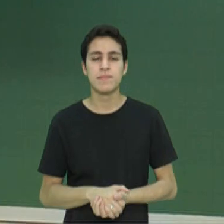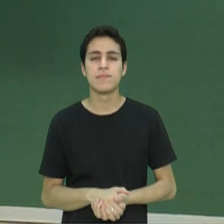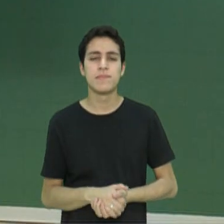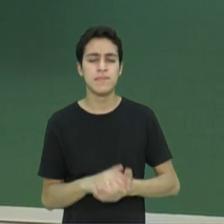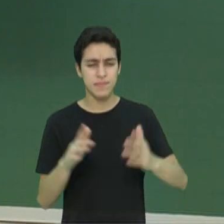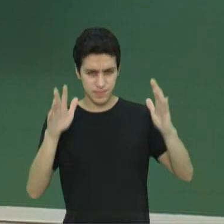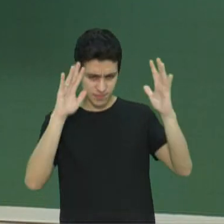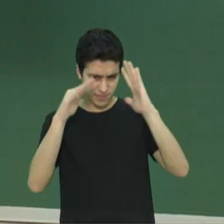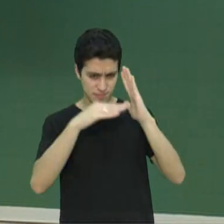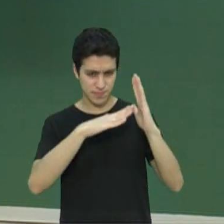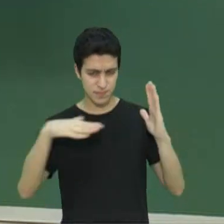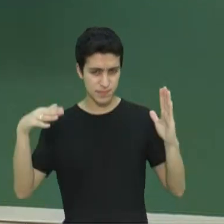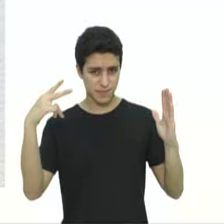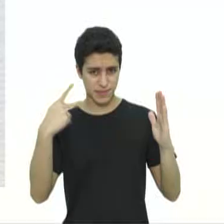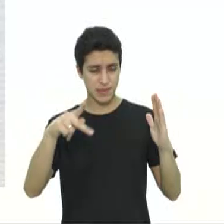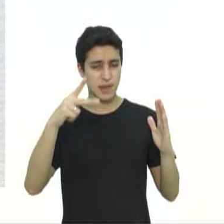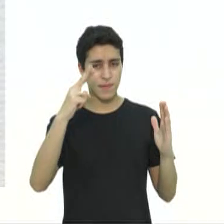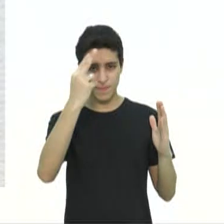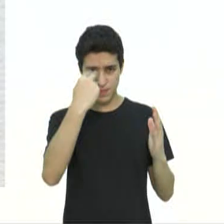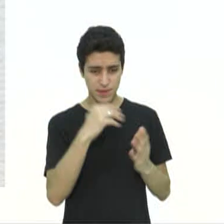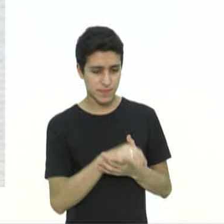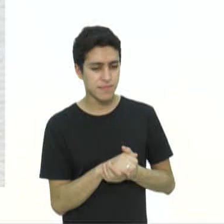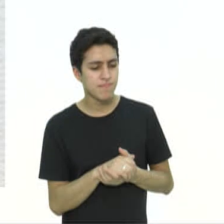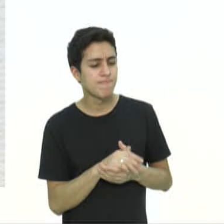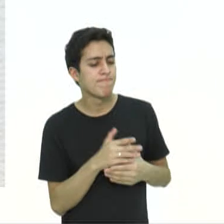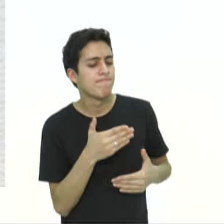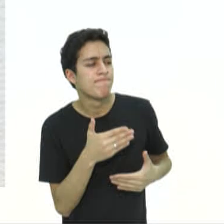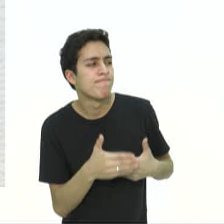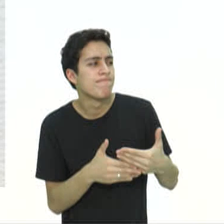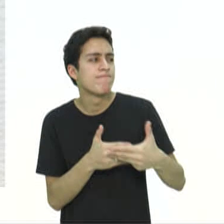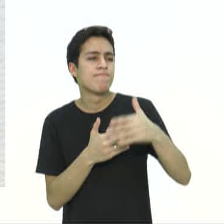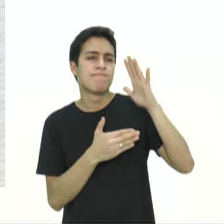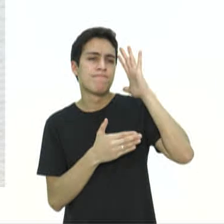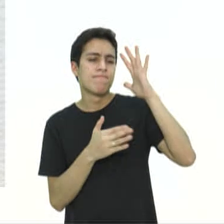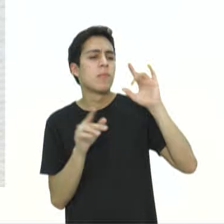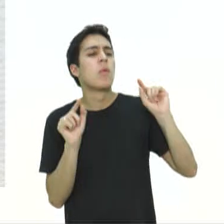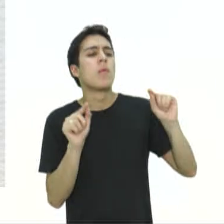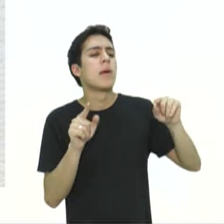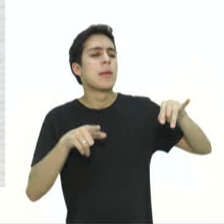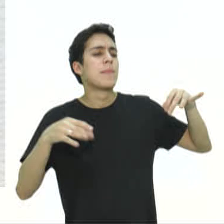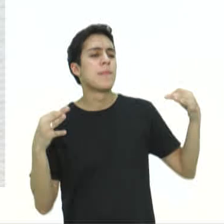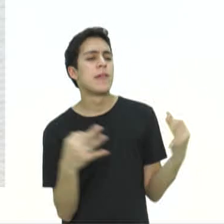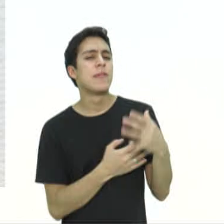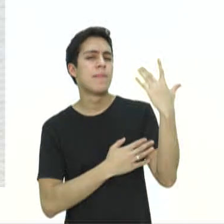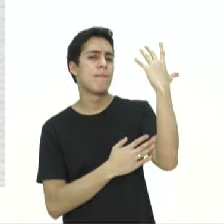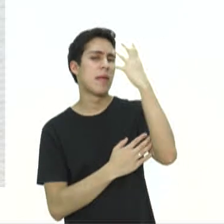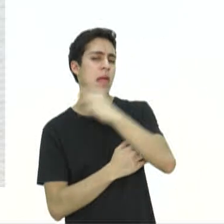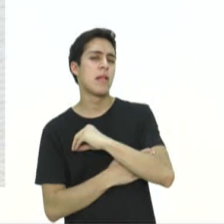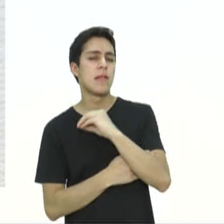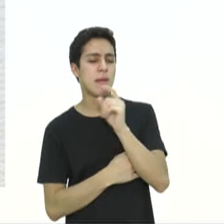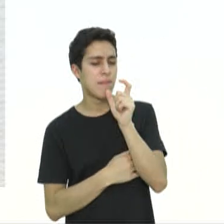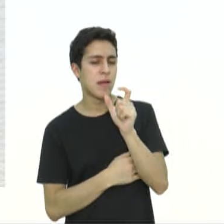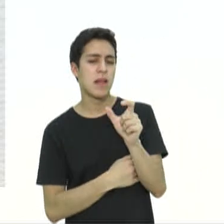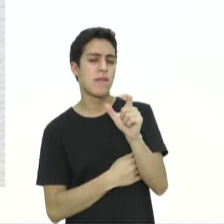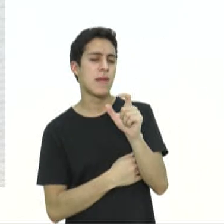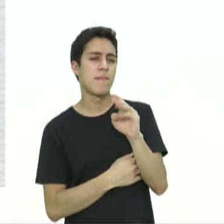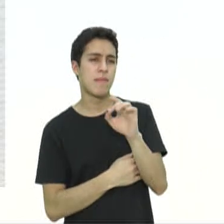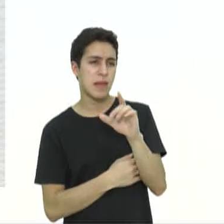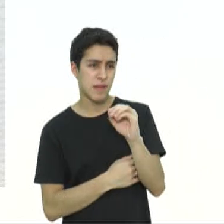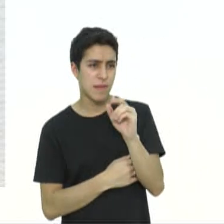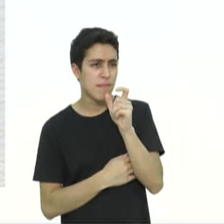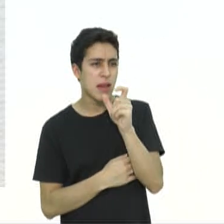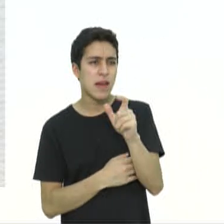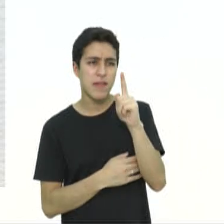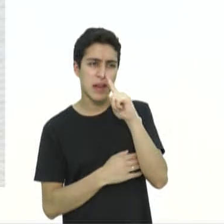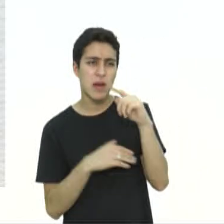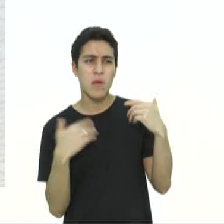Teoria estética de Platão. Platão desenvolverá uma teoria ideal do belo, o belo em si. A palavra grega utilizada por Platão